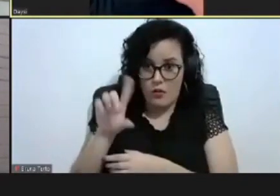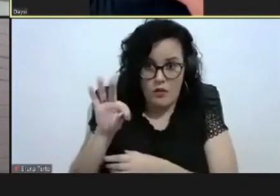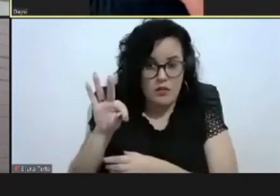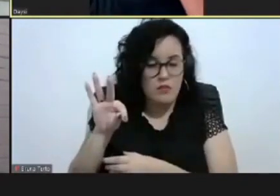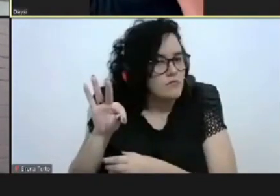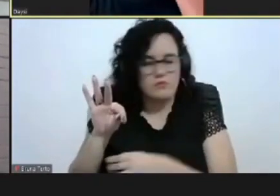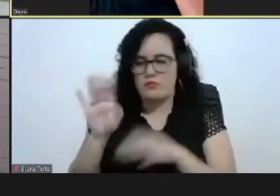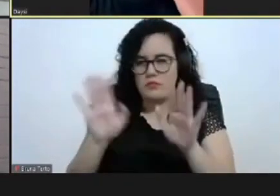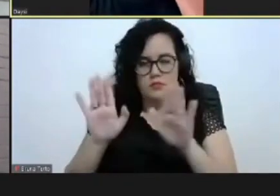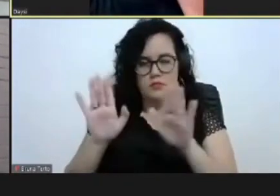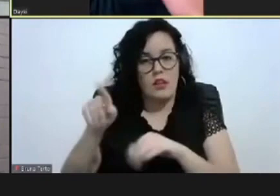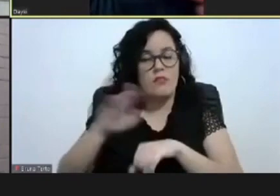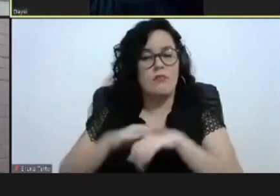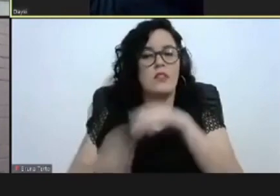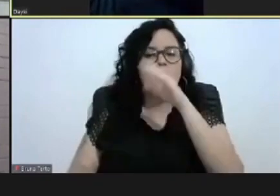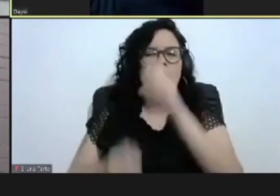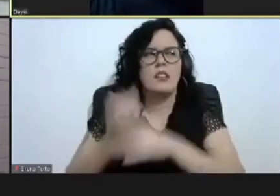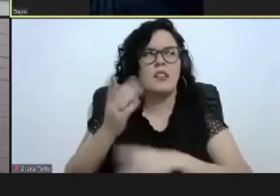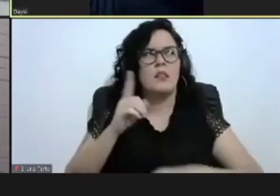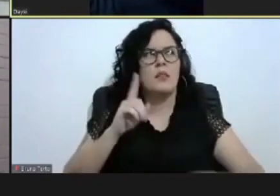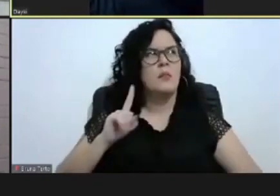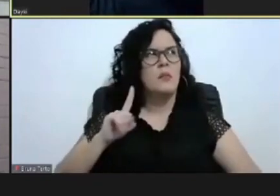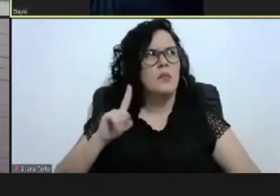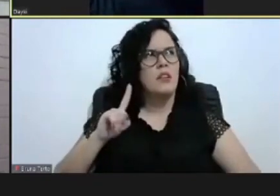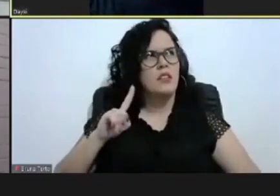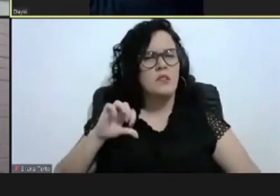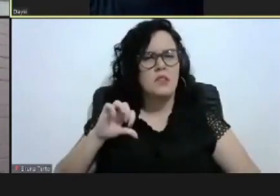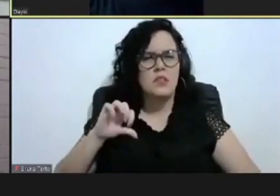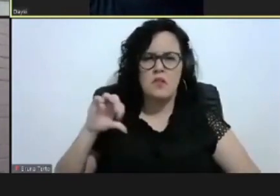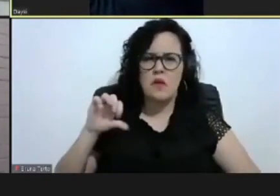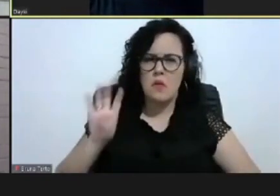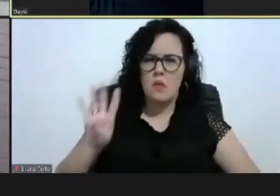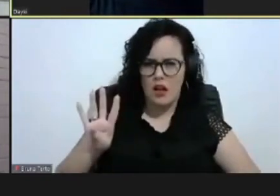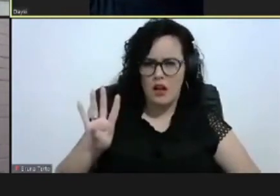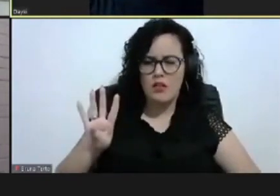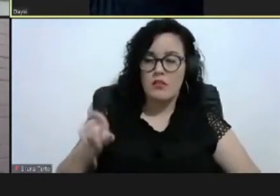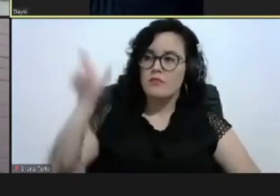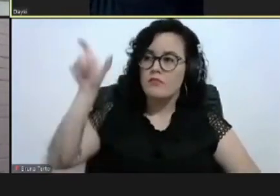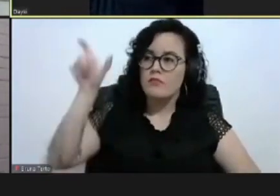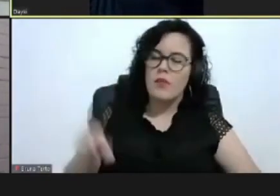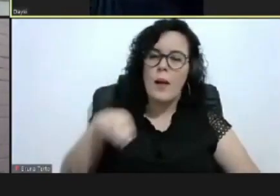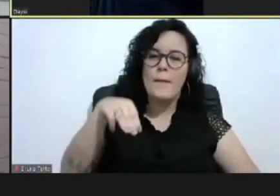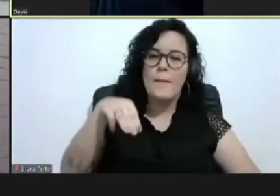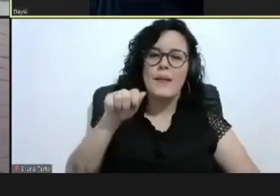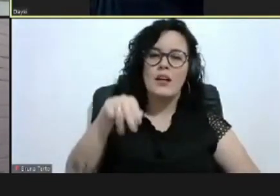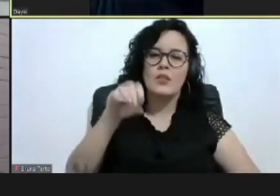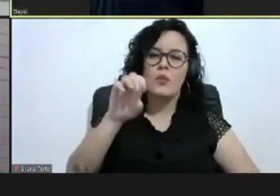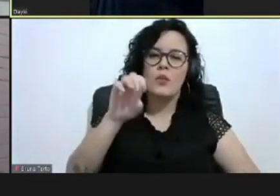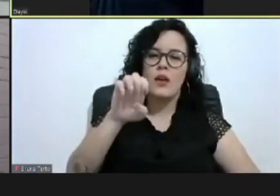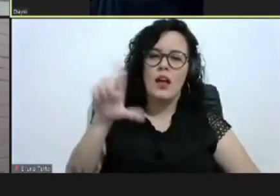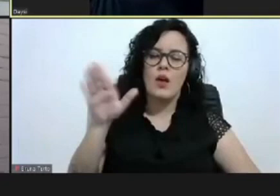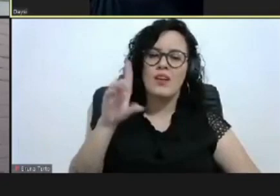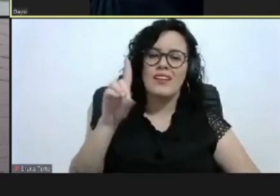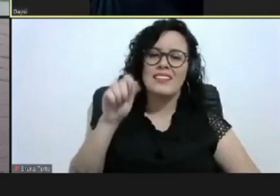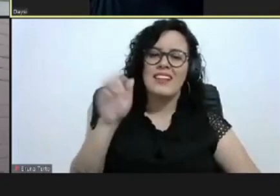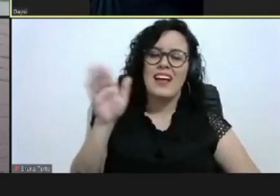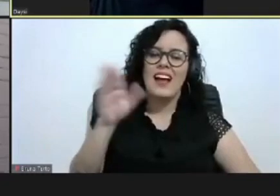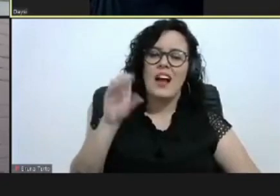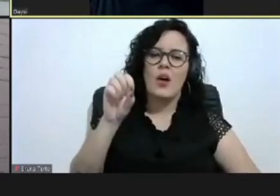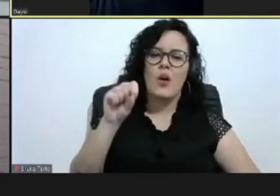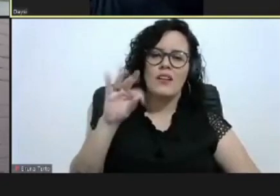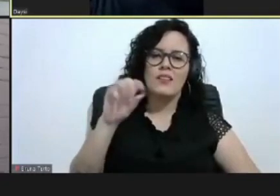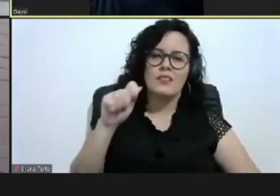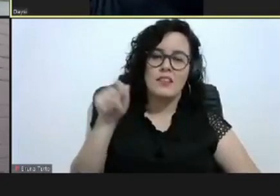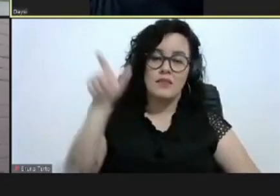foi criada em 94 pelo Manuel da Costa Pinto. E um dia eu ia abrir